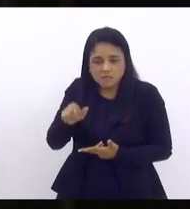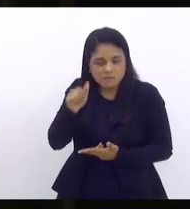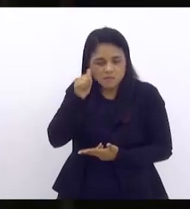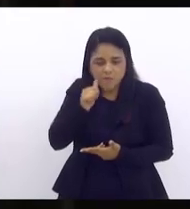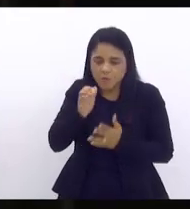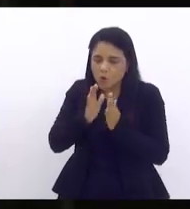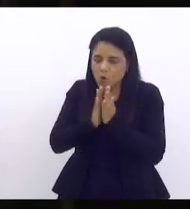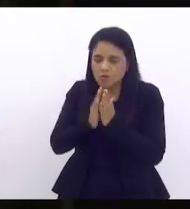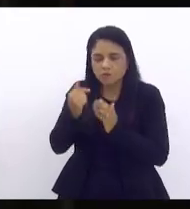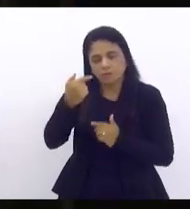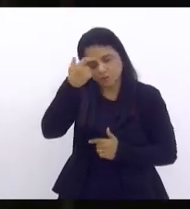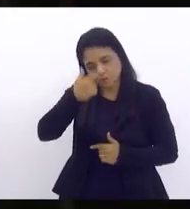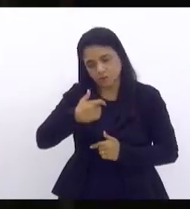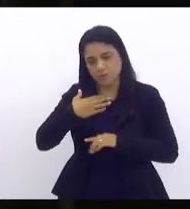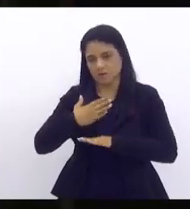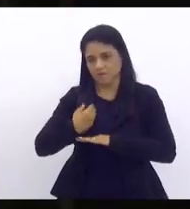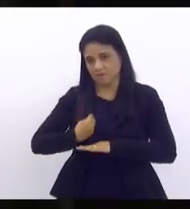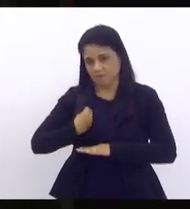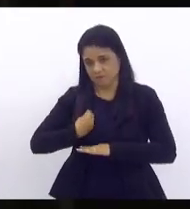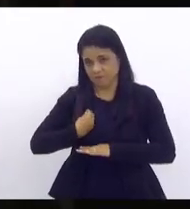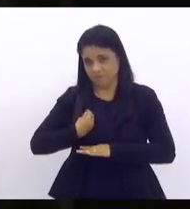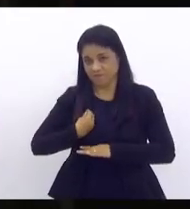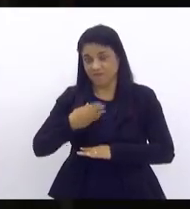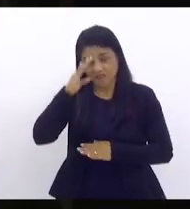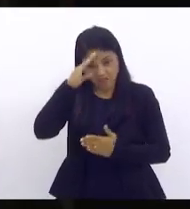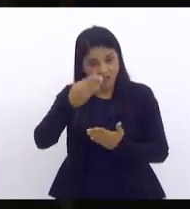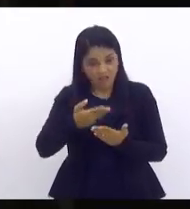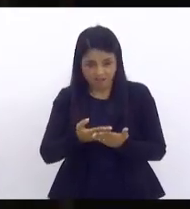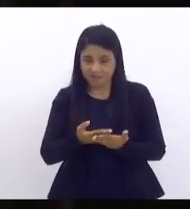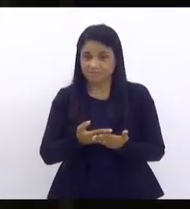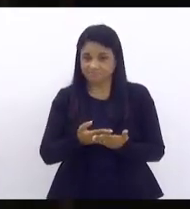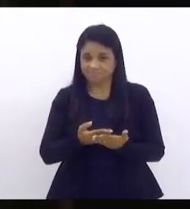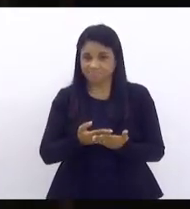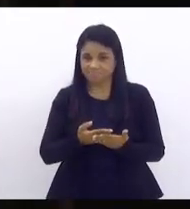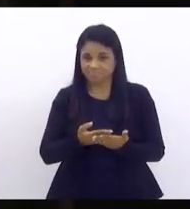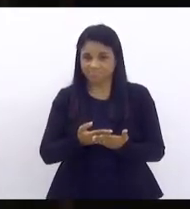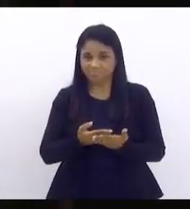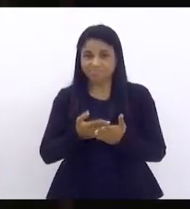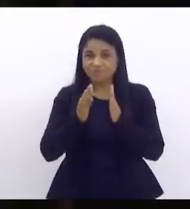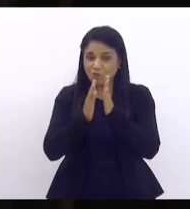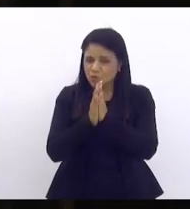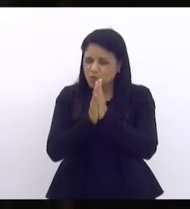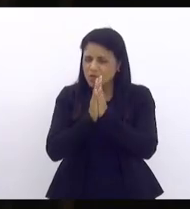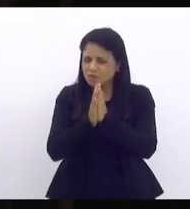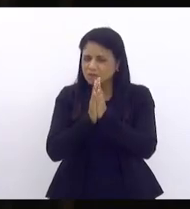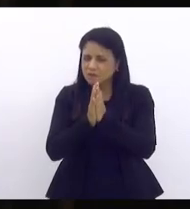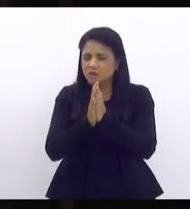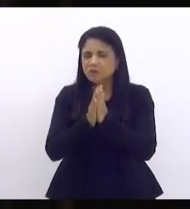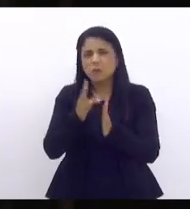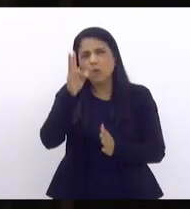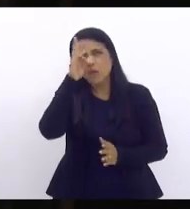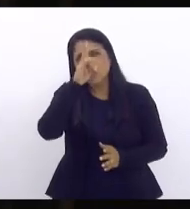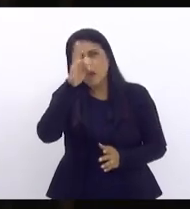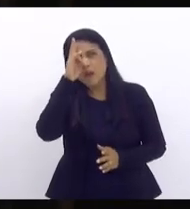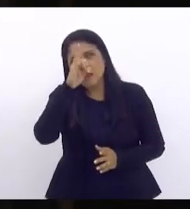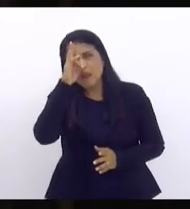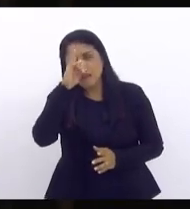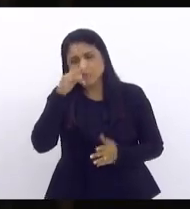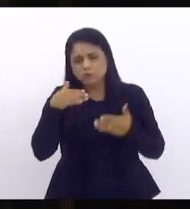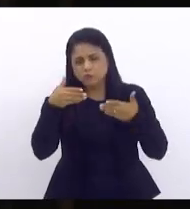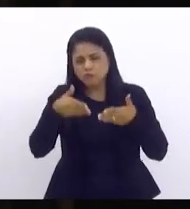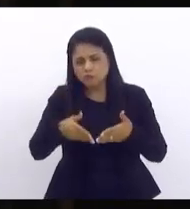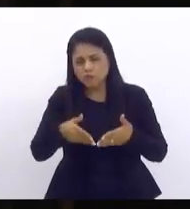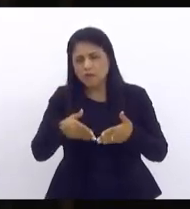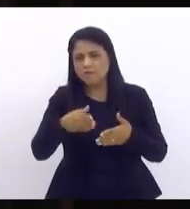orando por mim. Irmãos, acredite se quiser, de tantas orações, eu lembro que às vezes quando eu